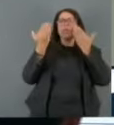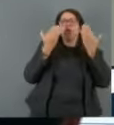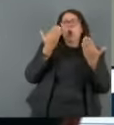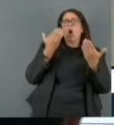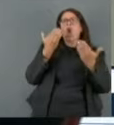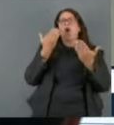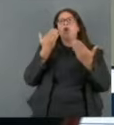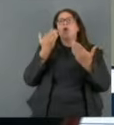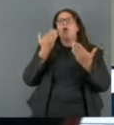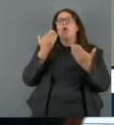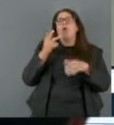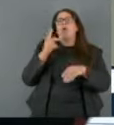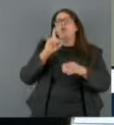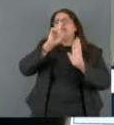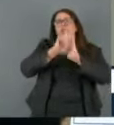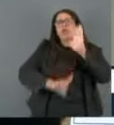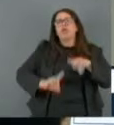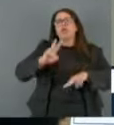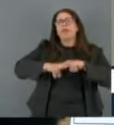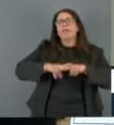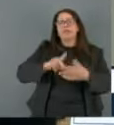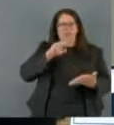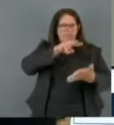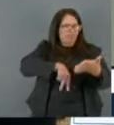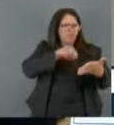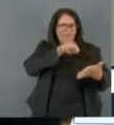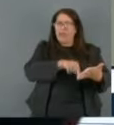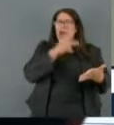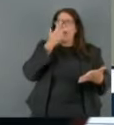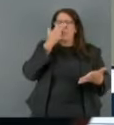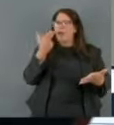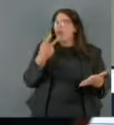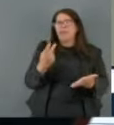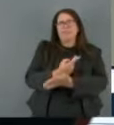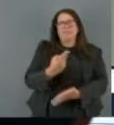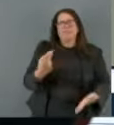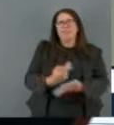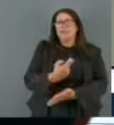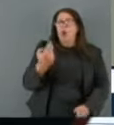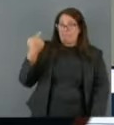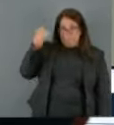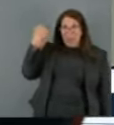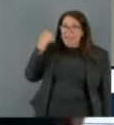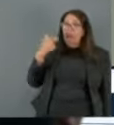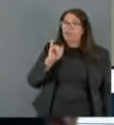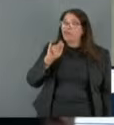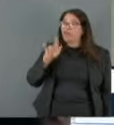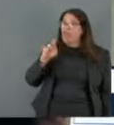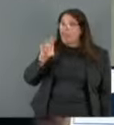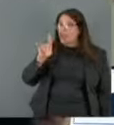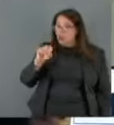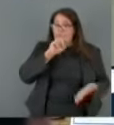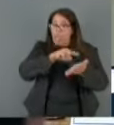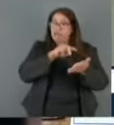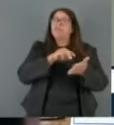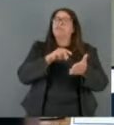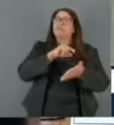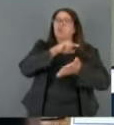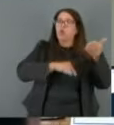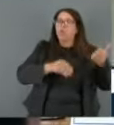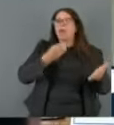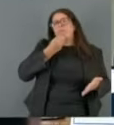um psiquiatra e o diretor da prisão. Então, era quase que uma repetição uma da outra. É um procedimento caro, é um procedimento que pode